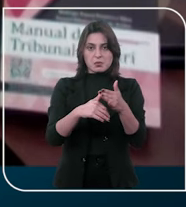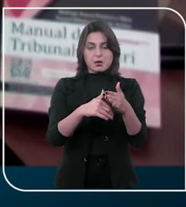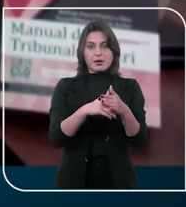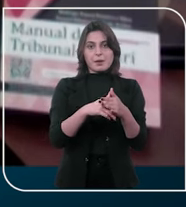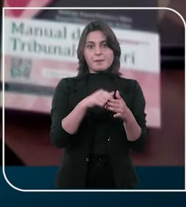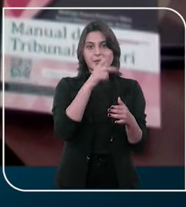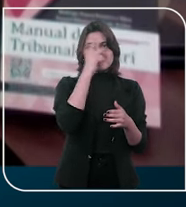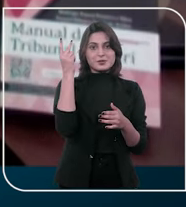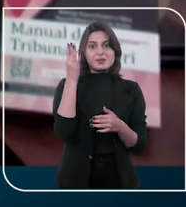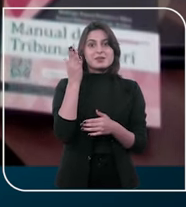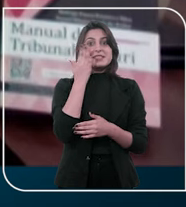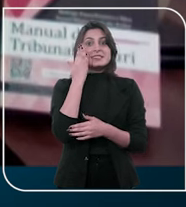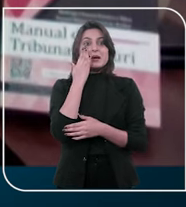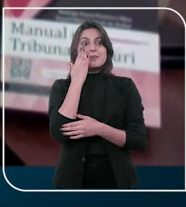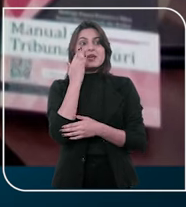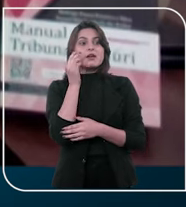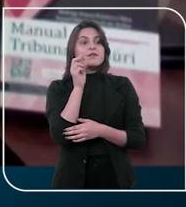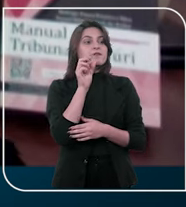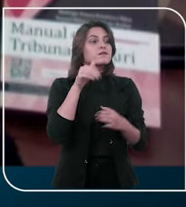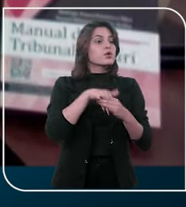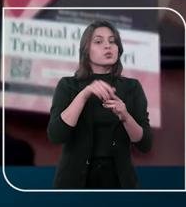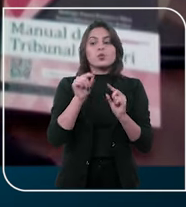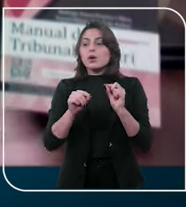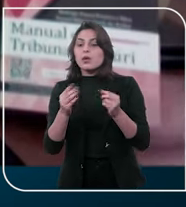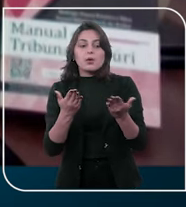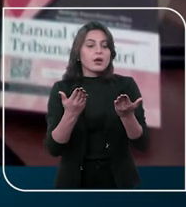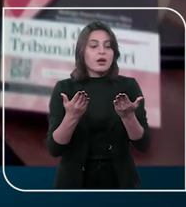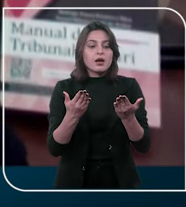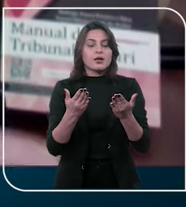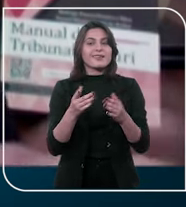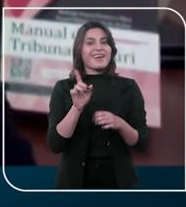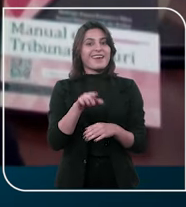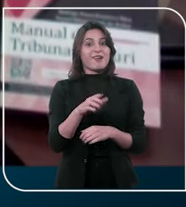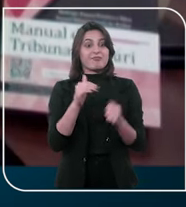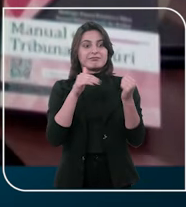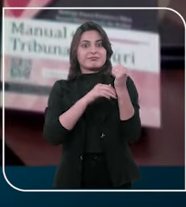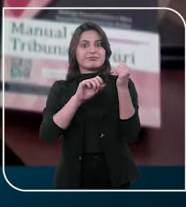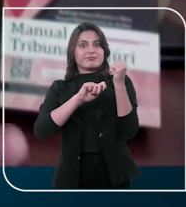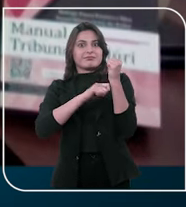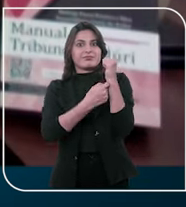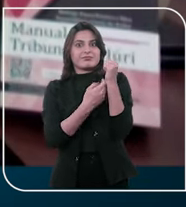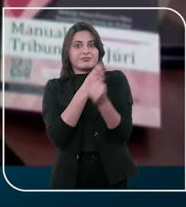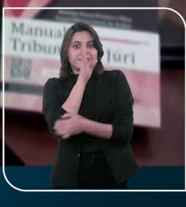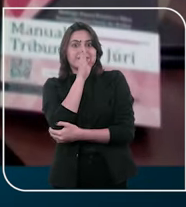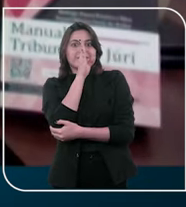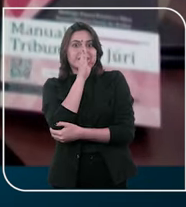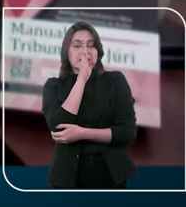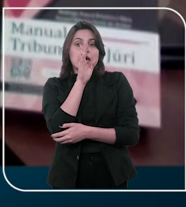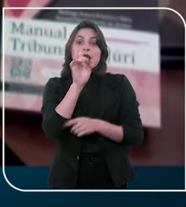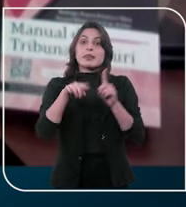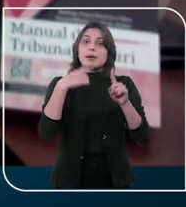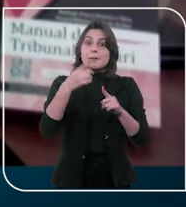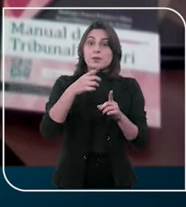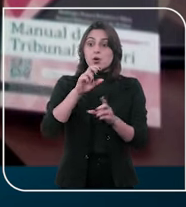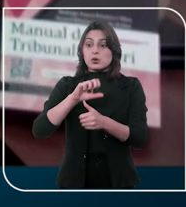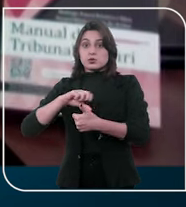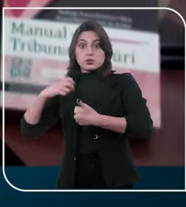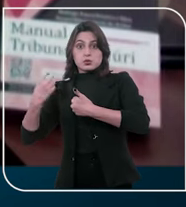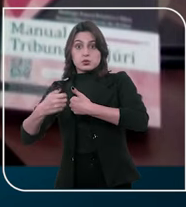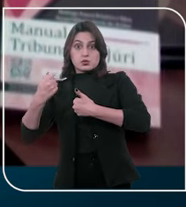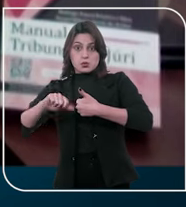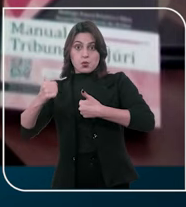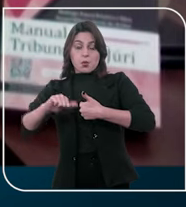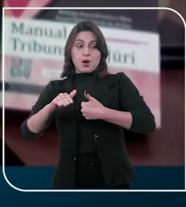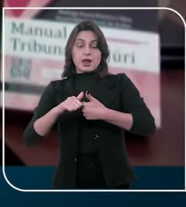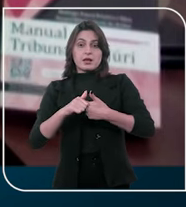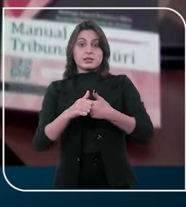secreto. E daí o juiz conta um sim, um não, dois sim, três sim, quatro sim, até chegar no quarto